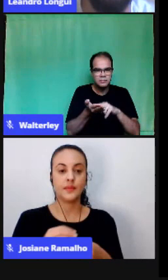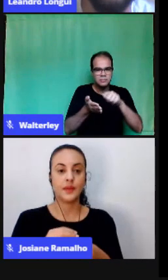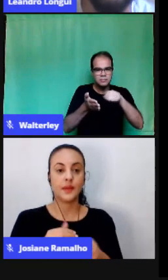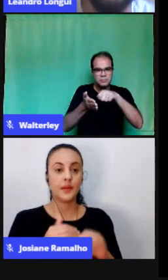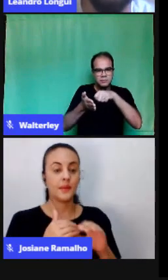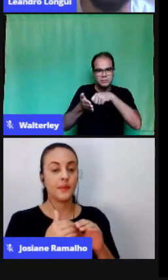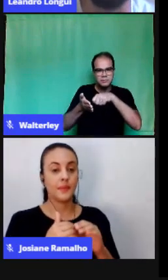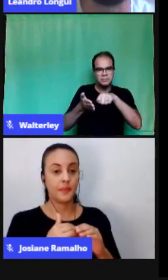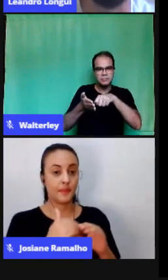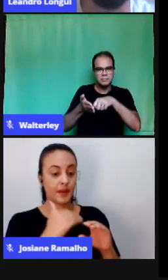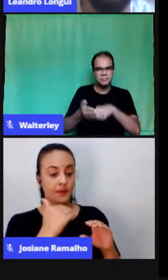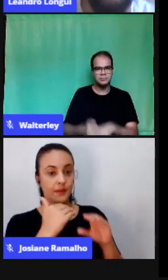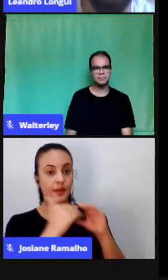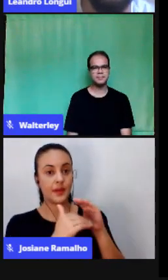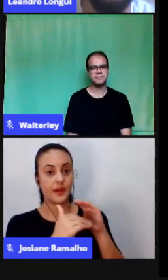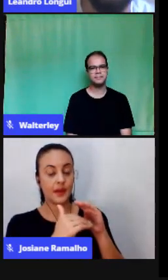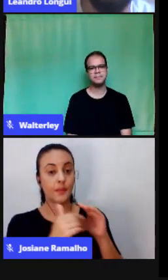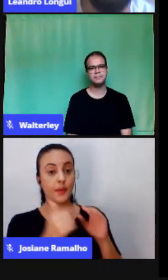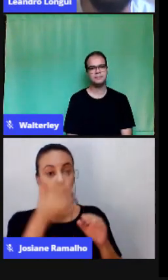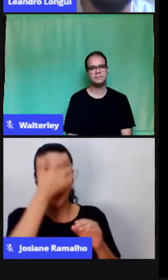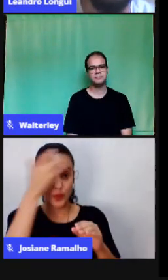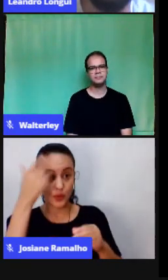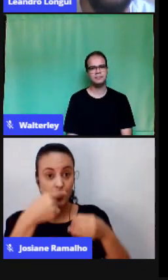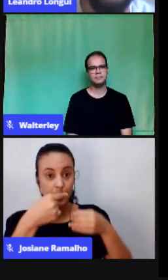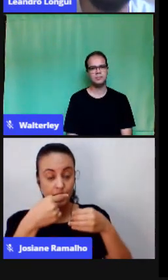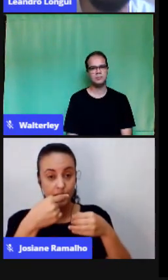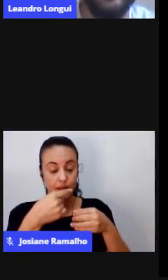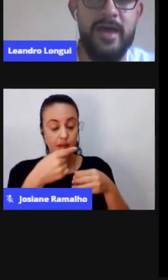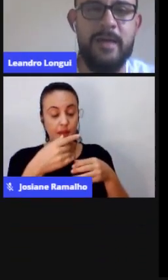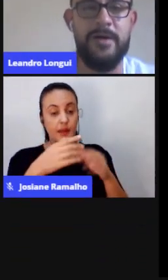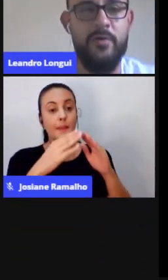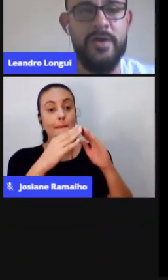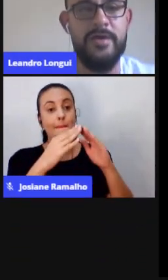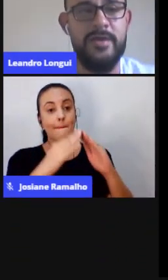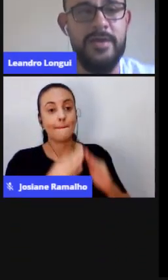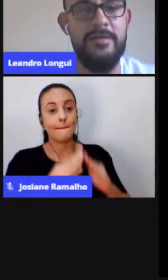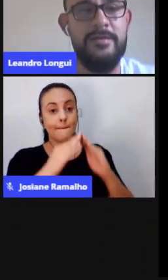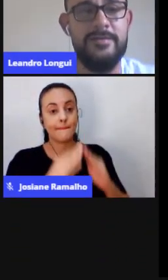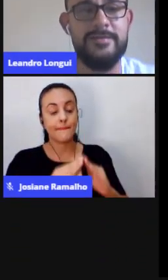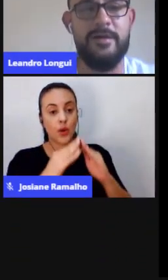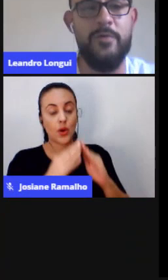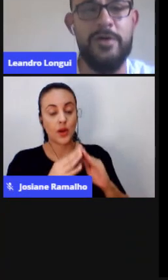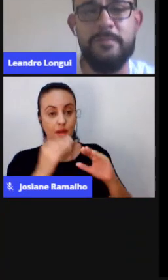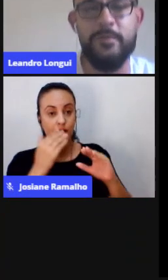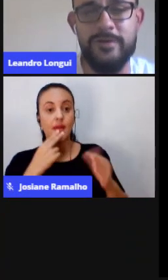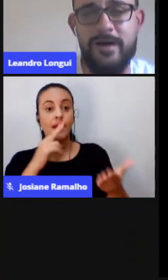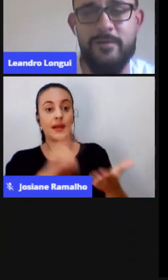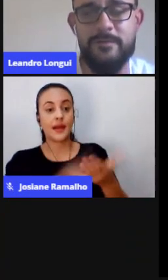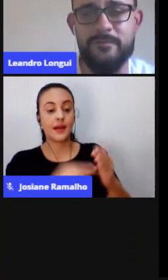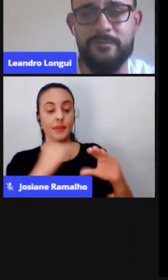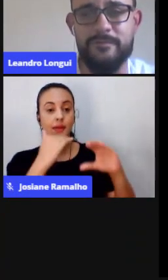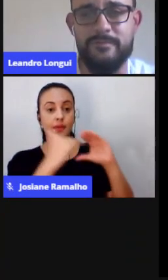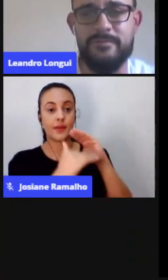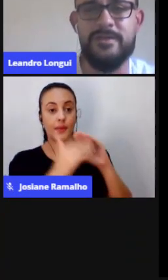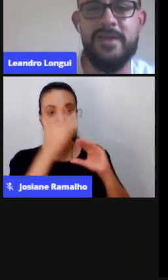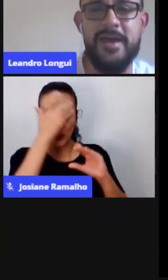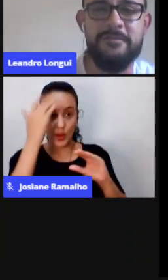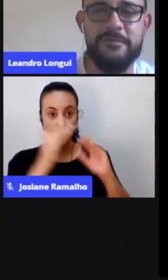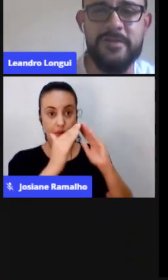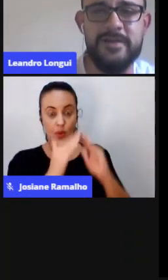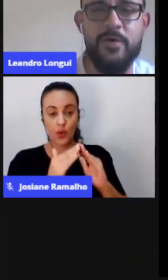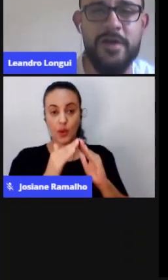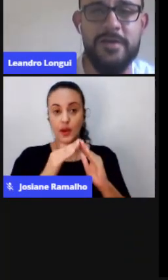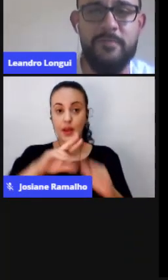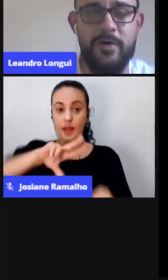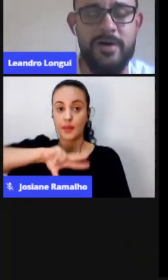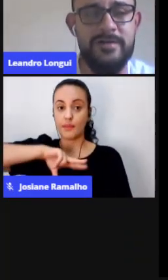cidade do Porto, em Portugal. Então, a carta é para alguém que está morando em Portugal. E quem